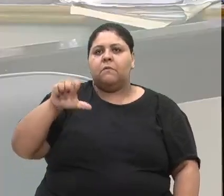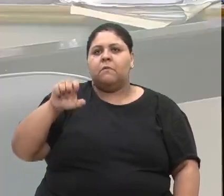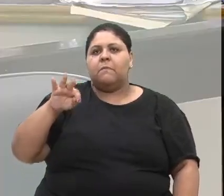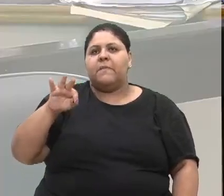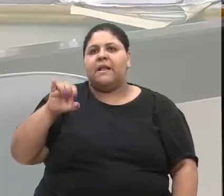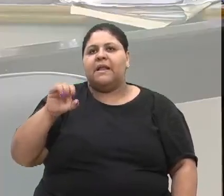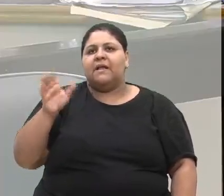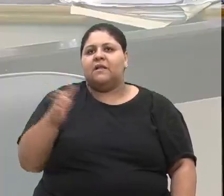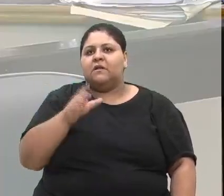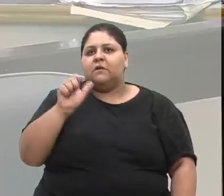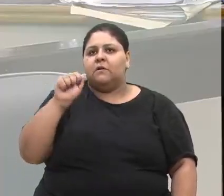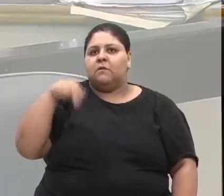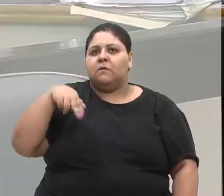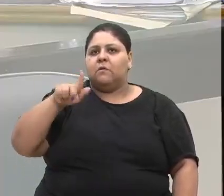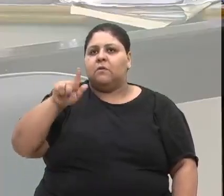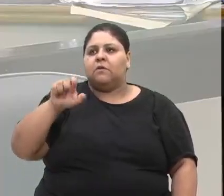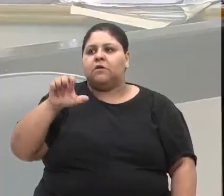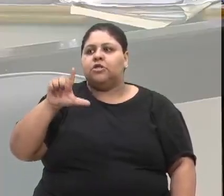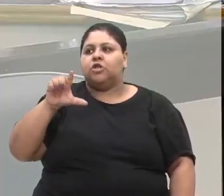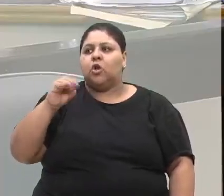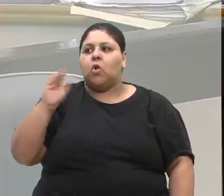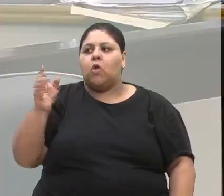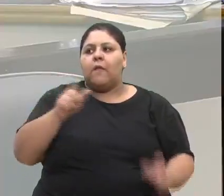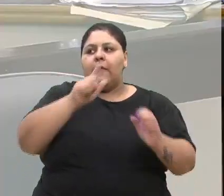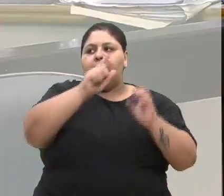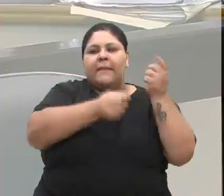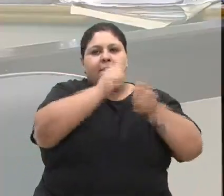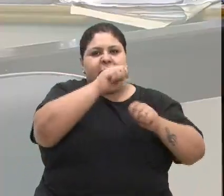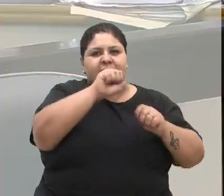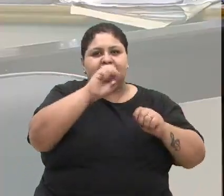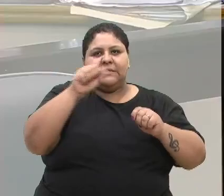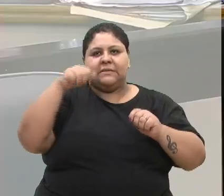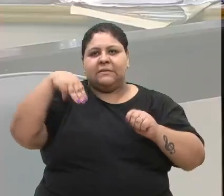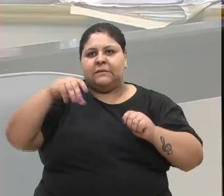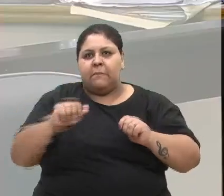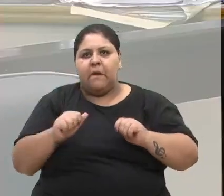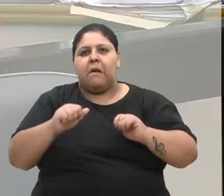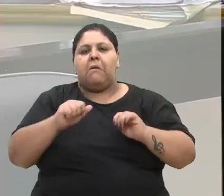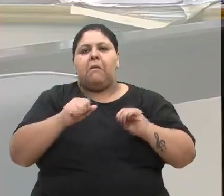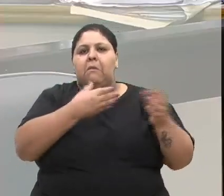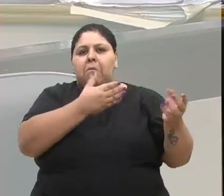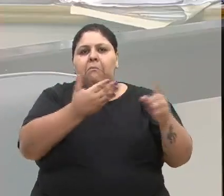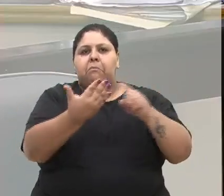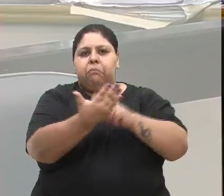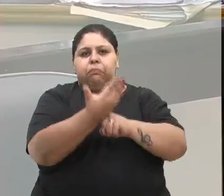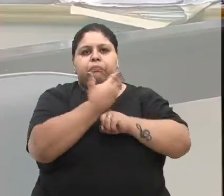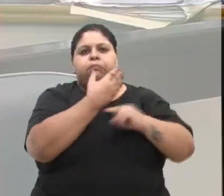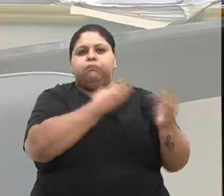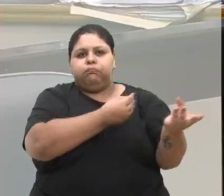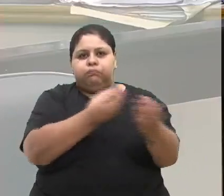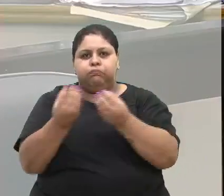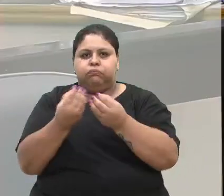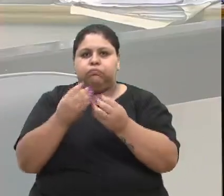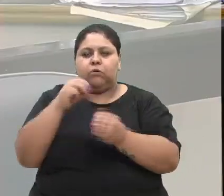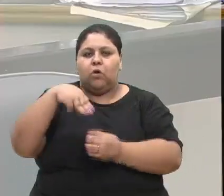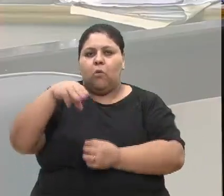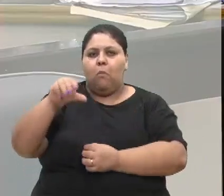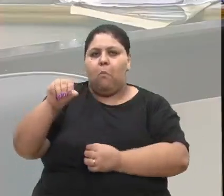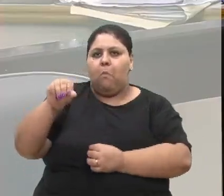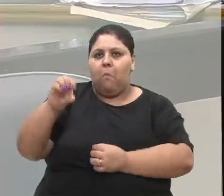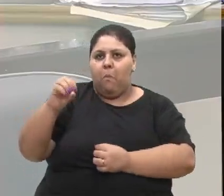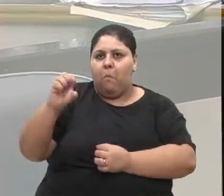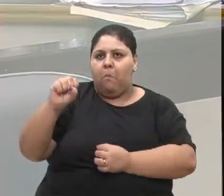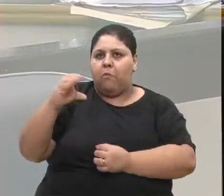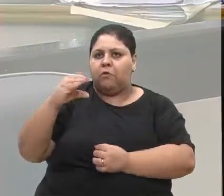SAMAI, que tem nos atendido muito, também nos ajudado bastante aí nas demandas, o Volmir Mosquen, hoje secretário de Habitação,